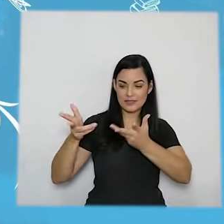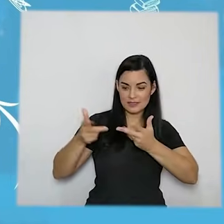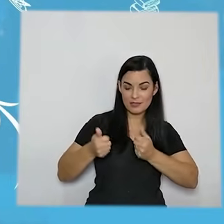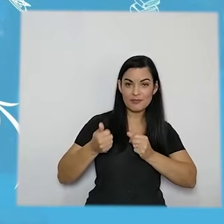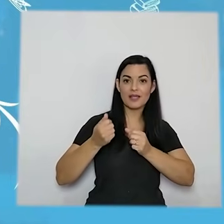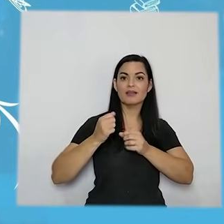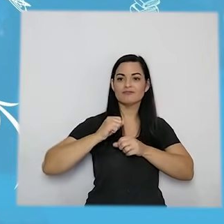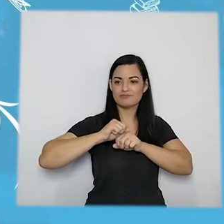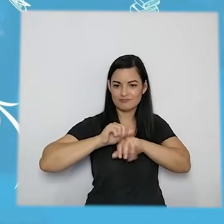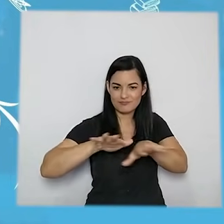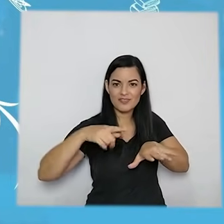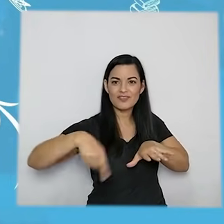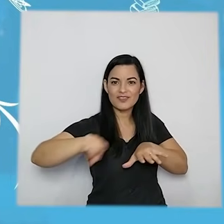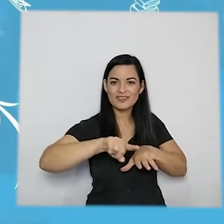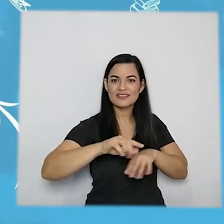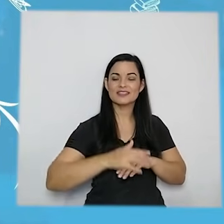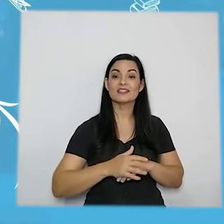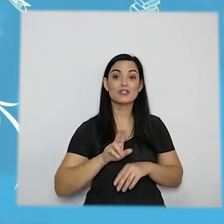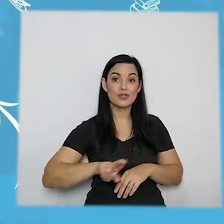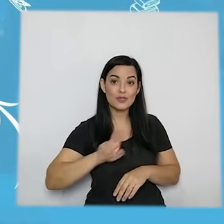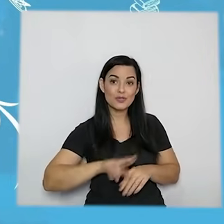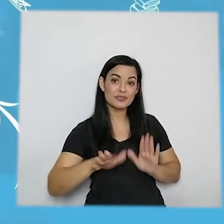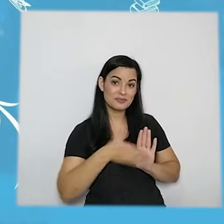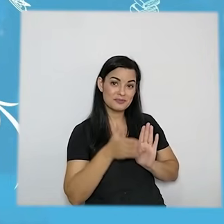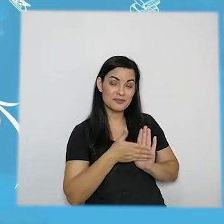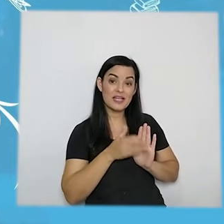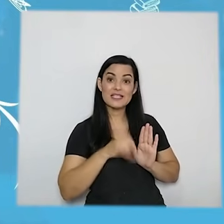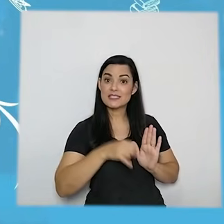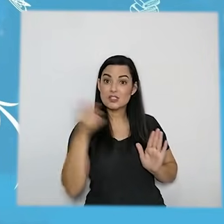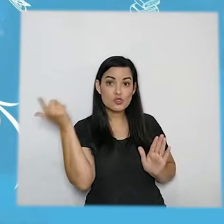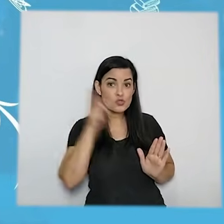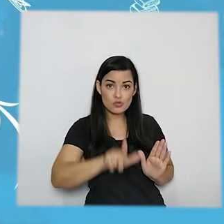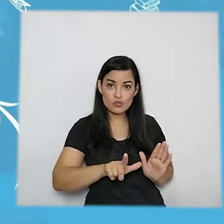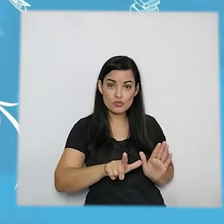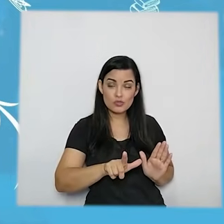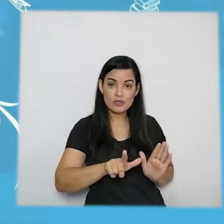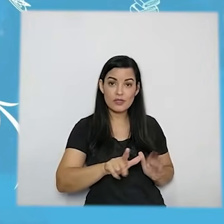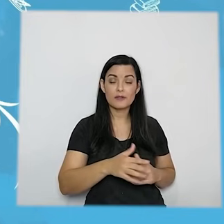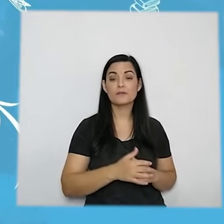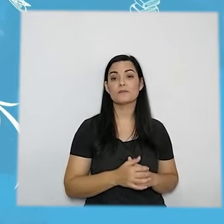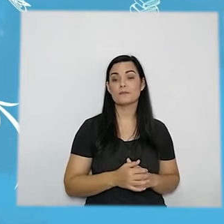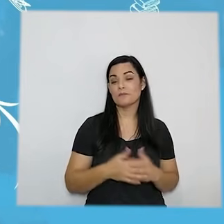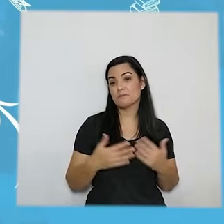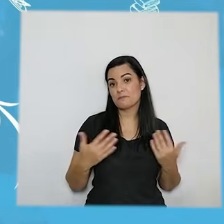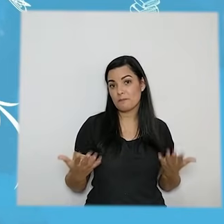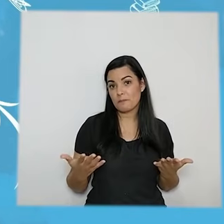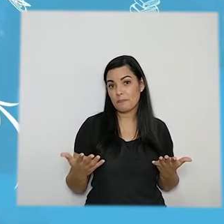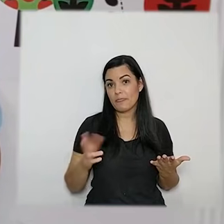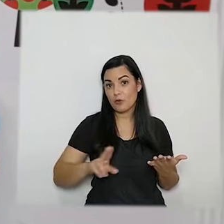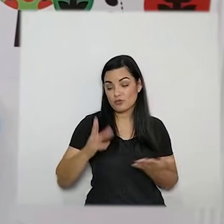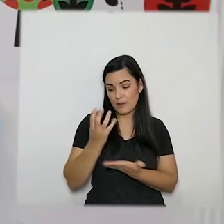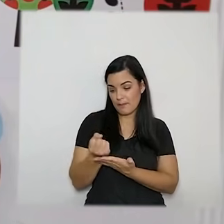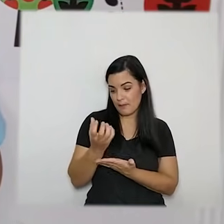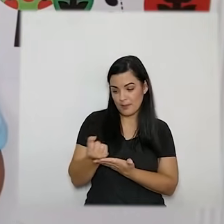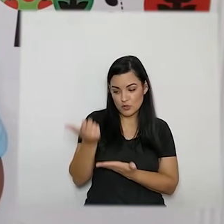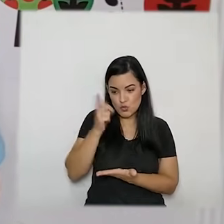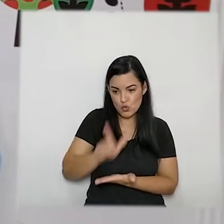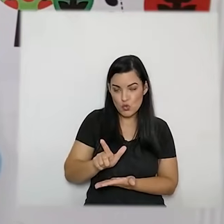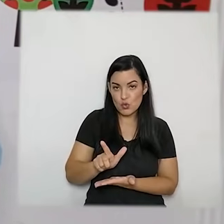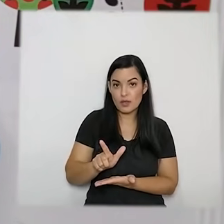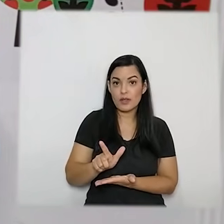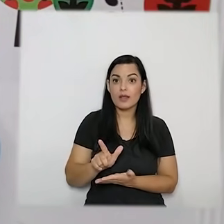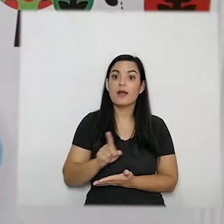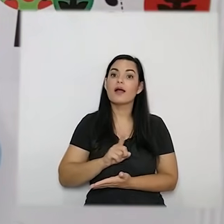aí e utilizar a proposta. Quem não conseguir fazer pela utilização do aplicativo,